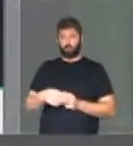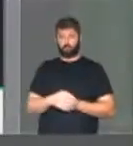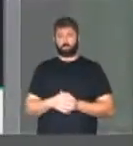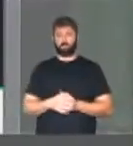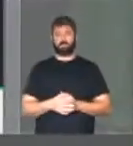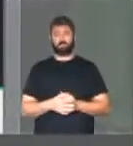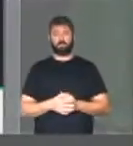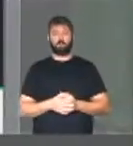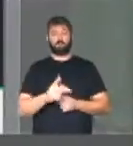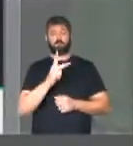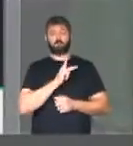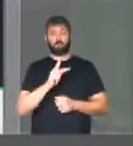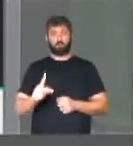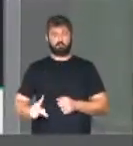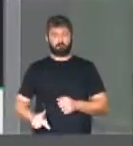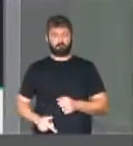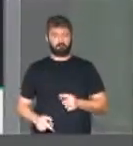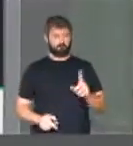Presidente,